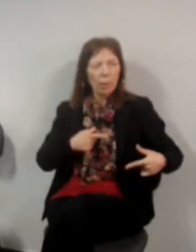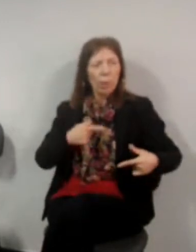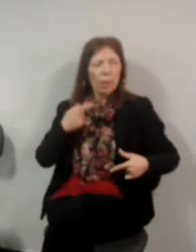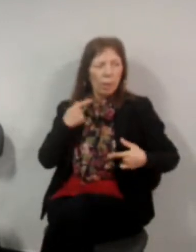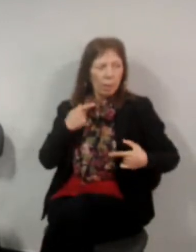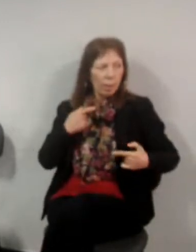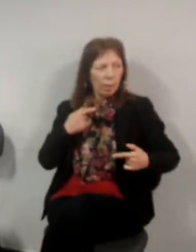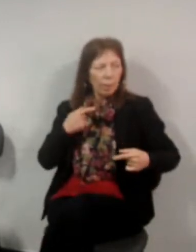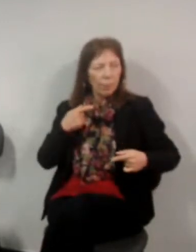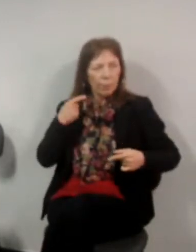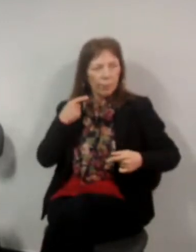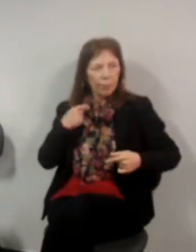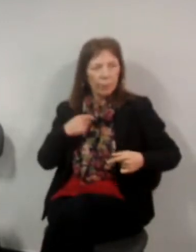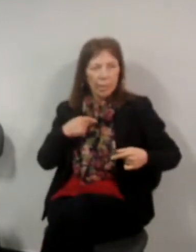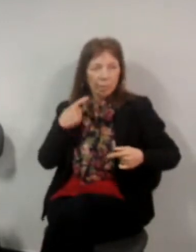né? Então,